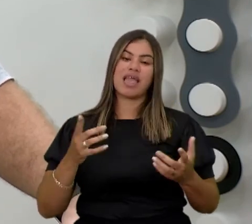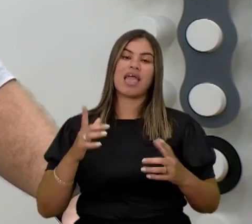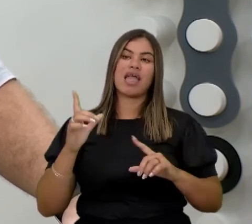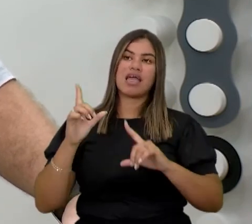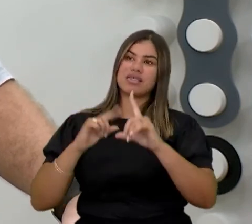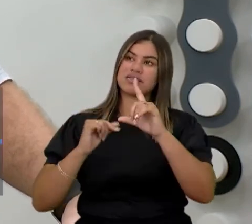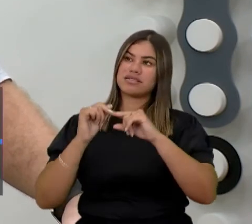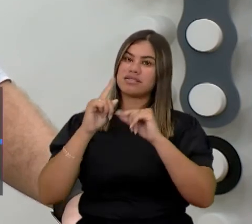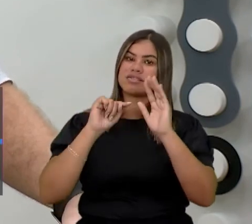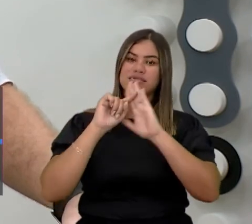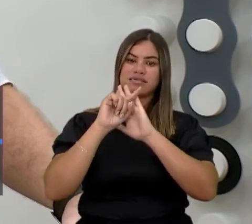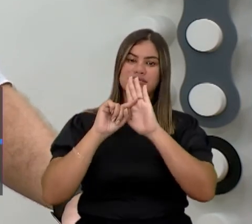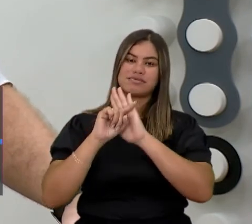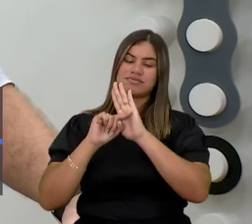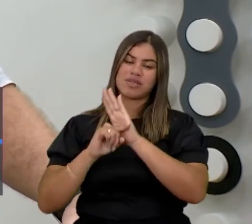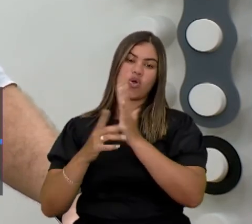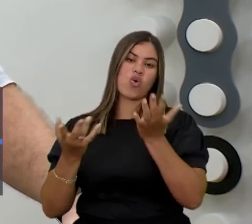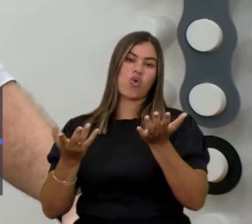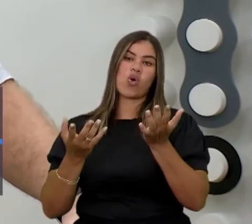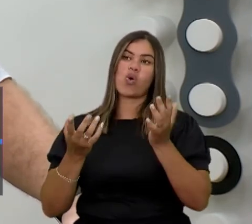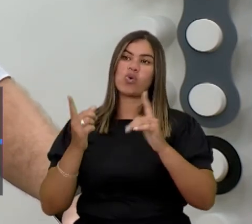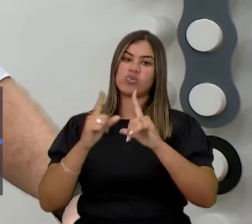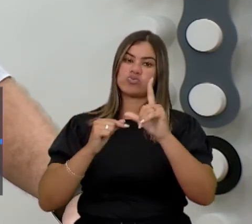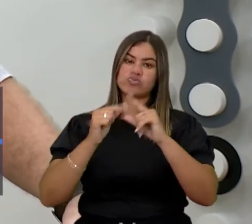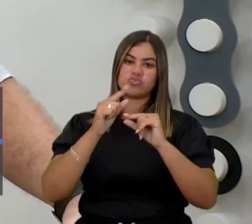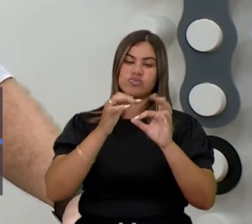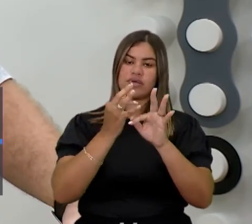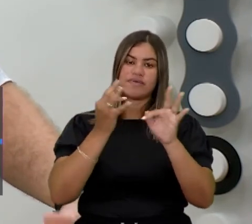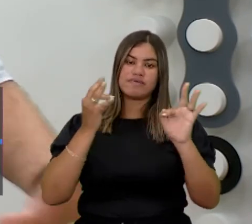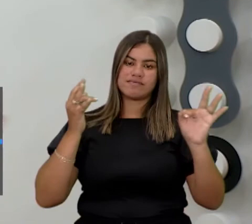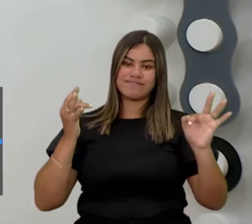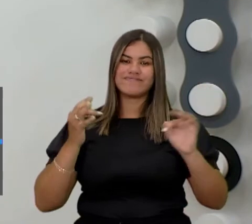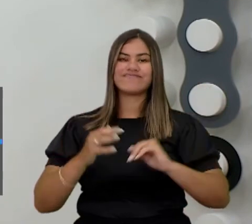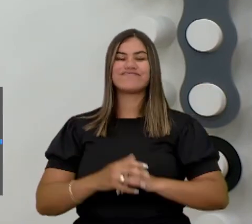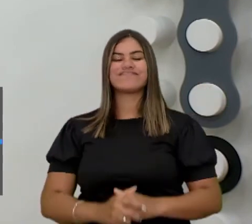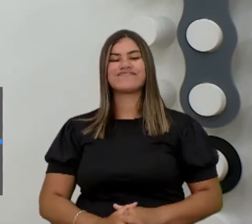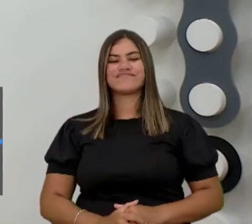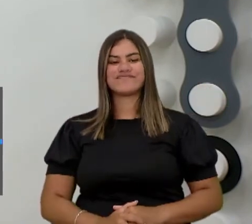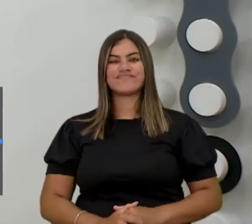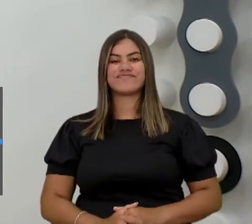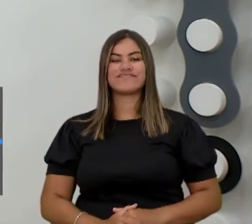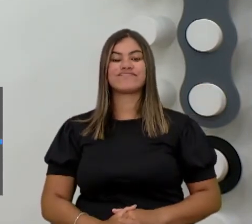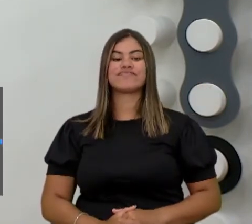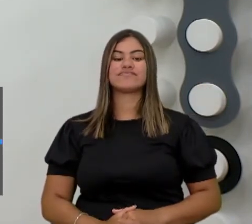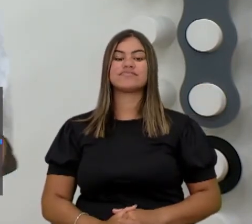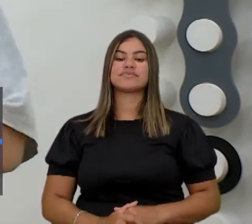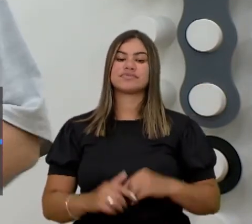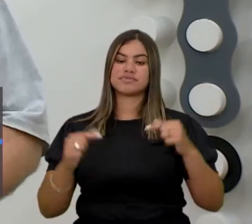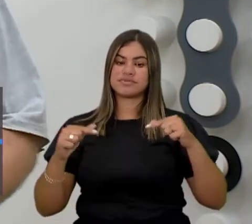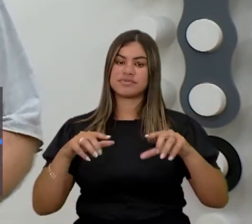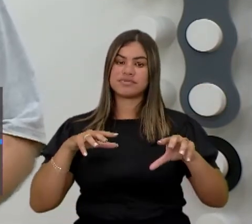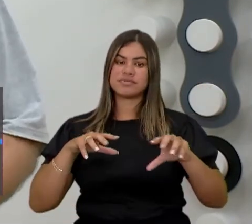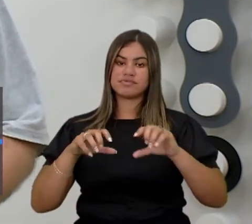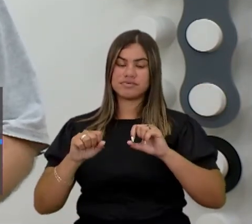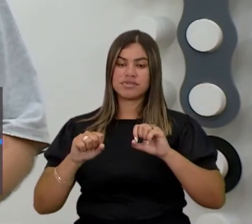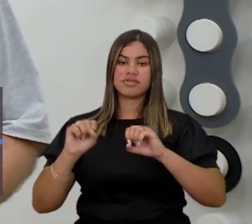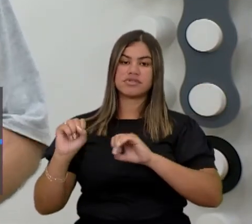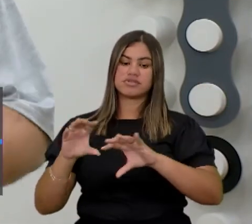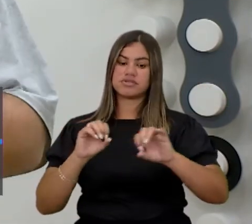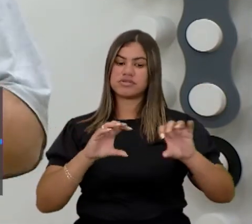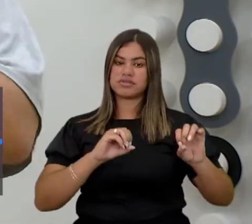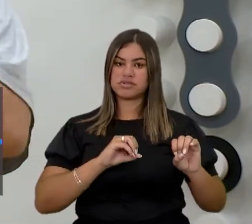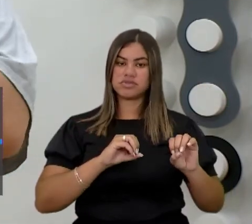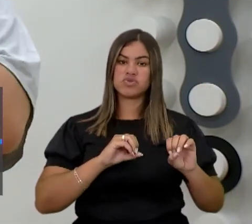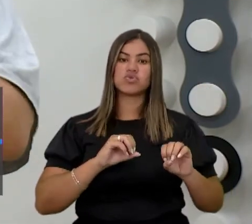da parte da astrofísica, que é mais complementar essa relação aí. Então, essa formação do sistema planetário, né,